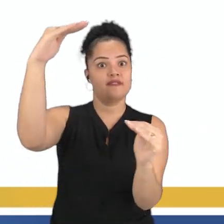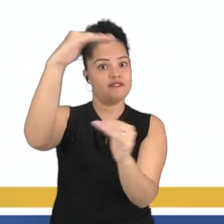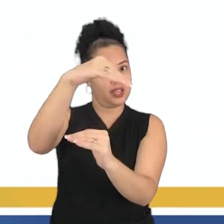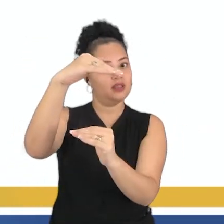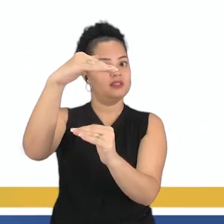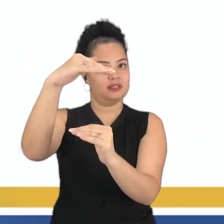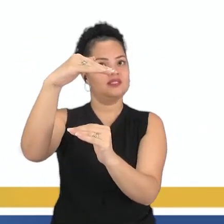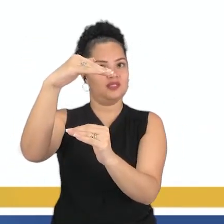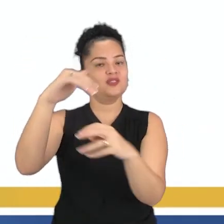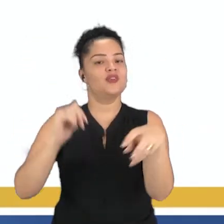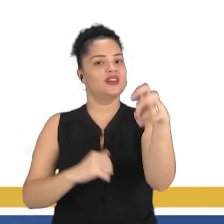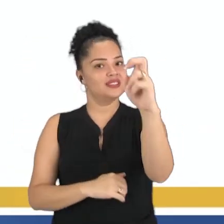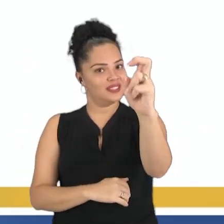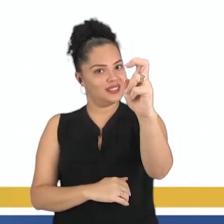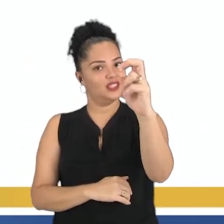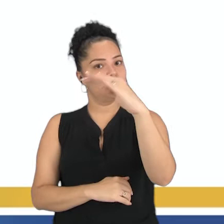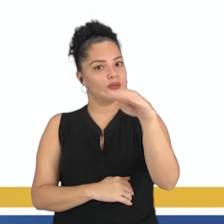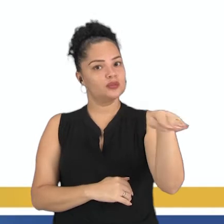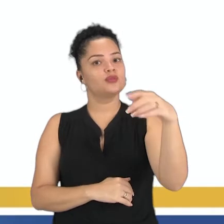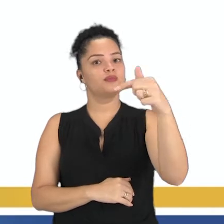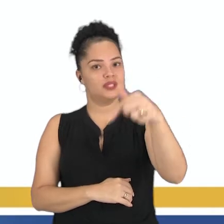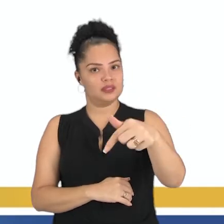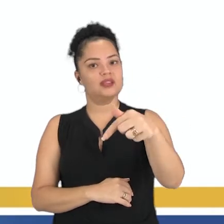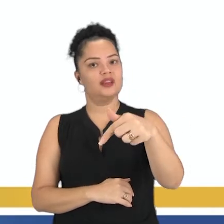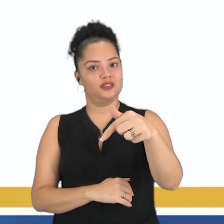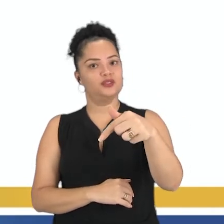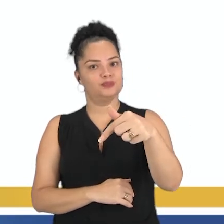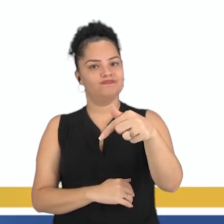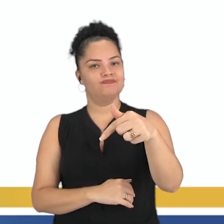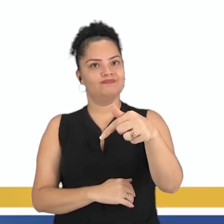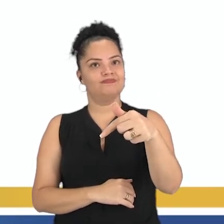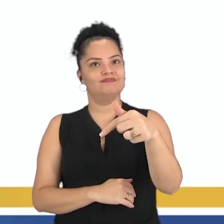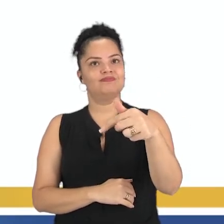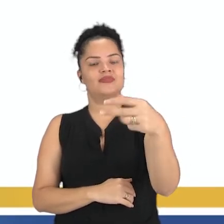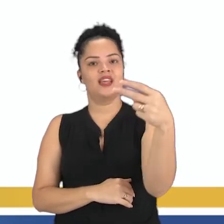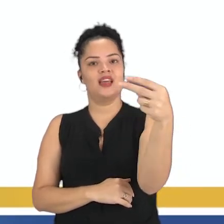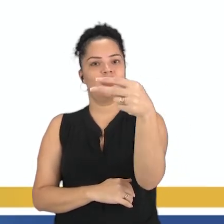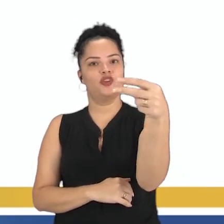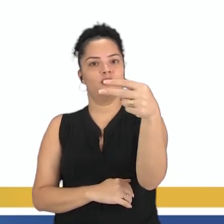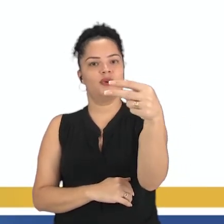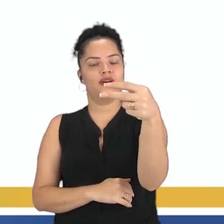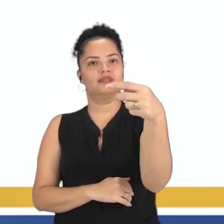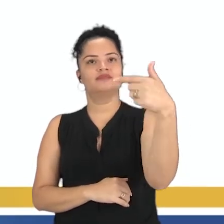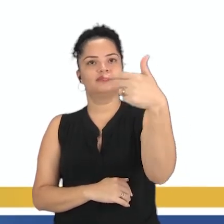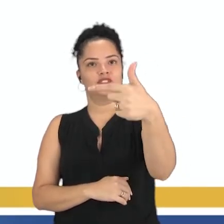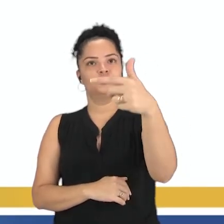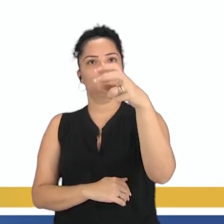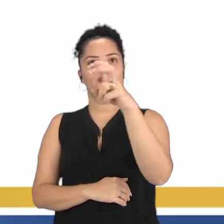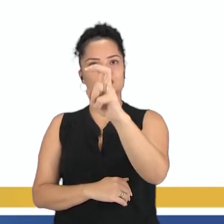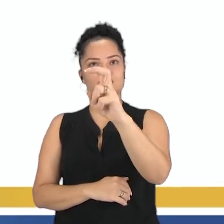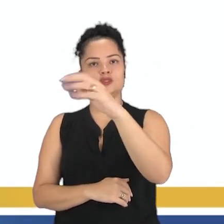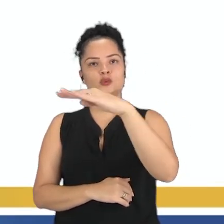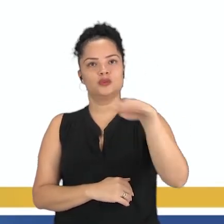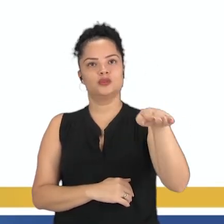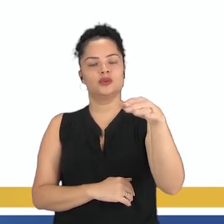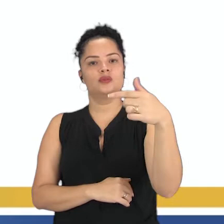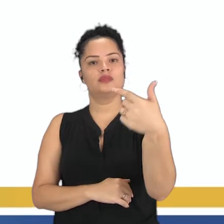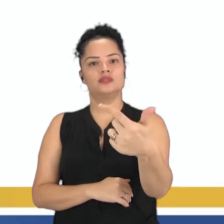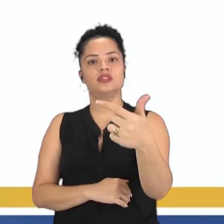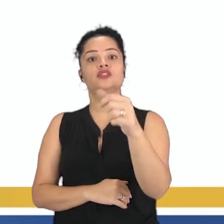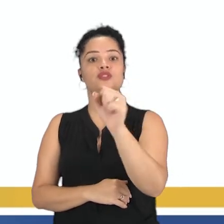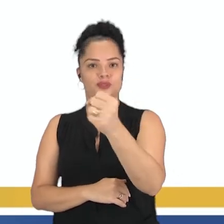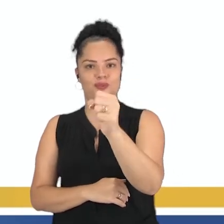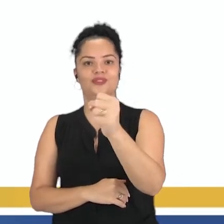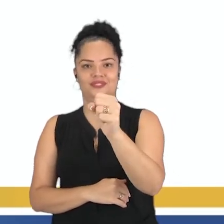produto, né? O inverso da segunda fração. Quem é a segunda fração? 7 sobre 5, né? Então, o inverso dela é 5